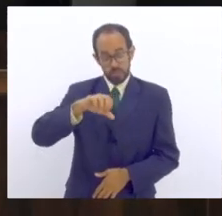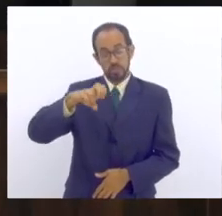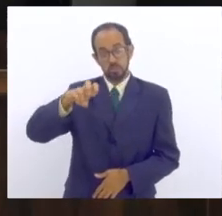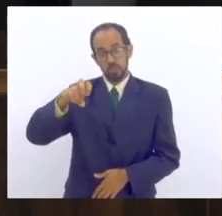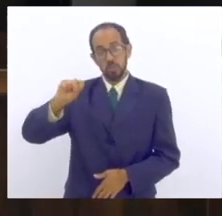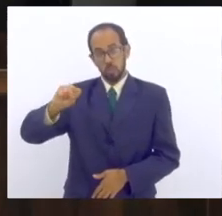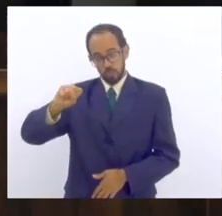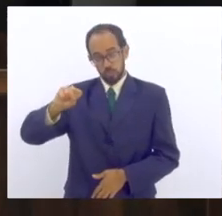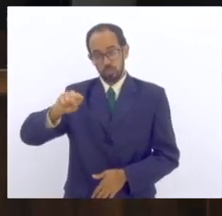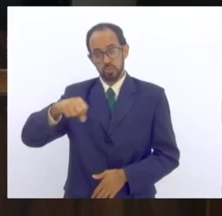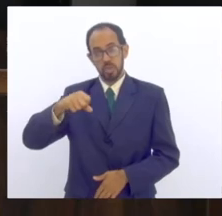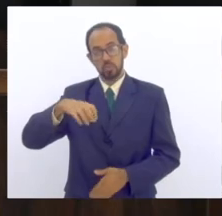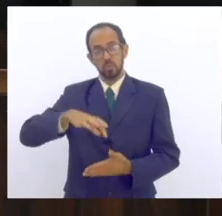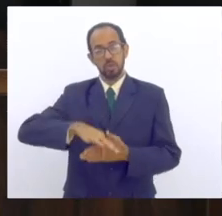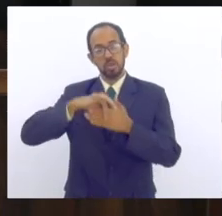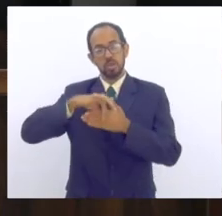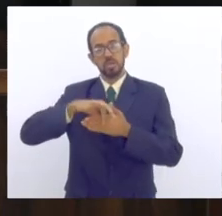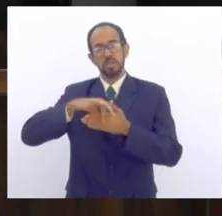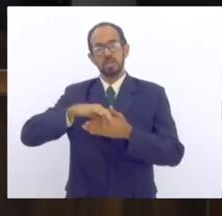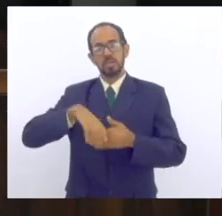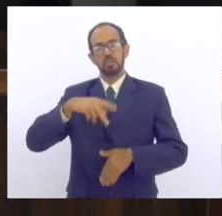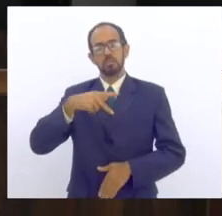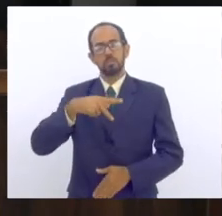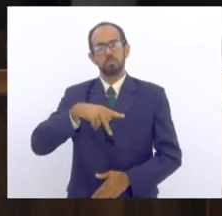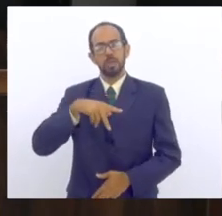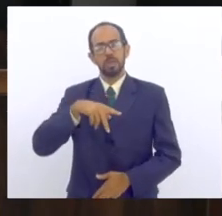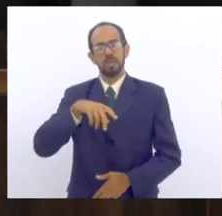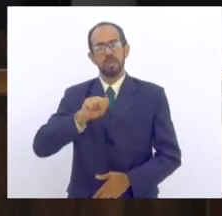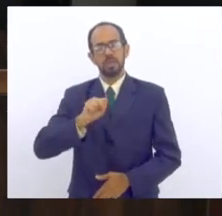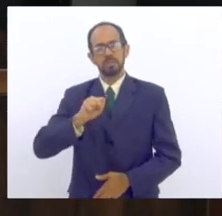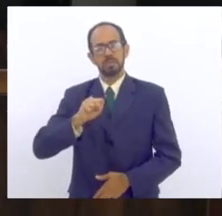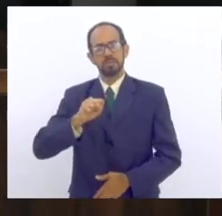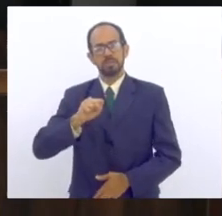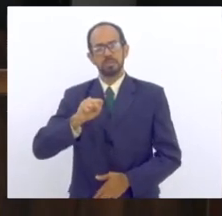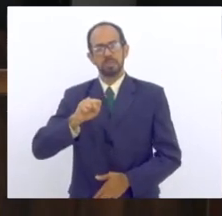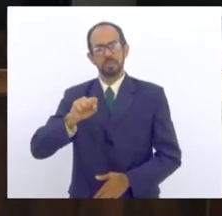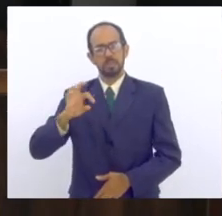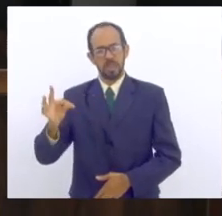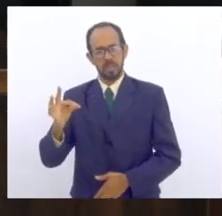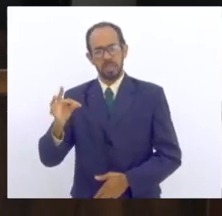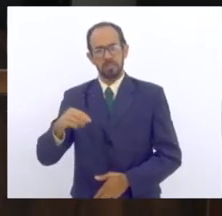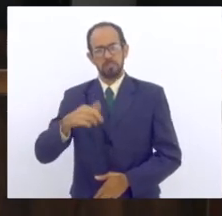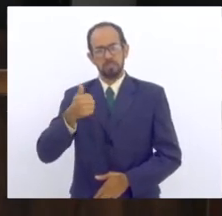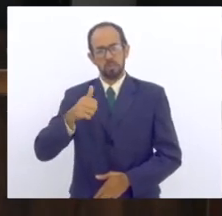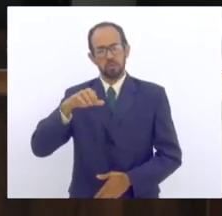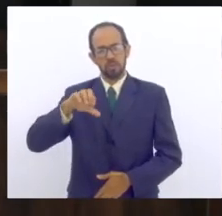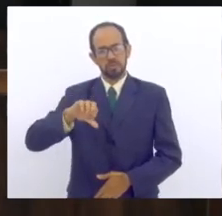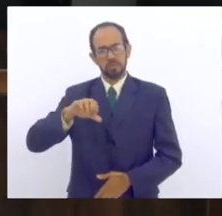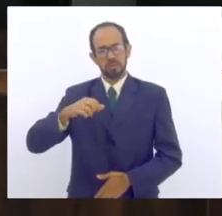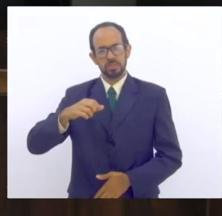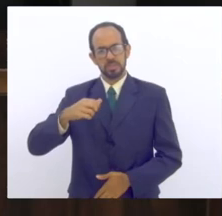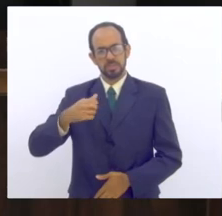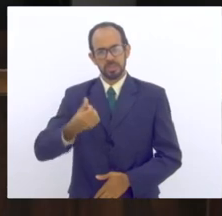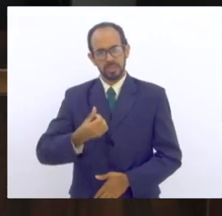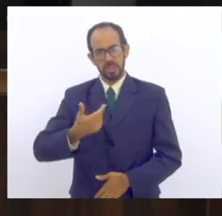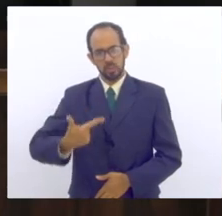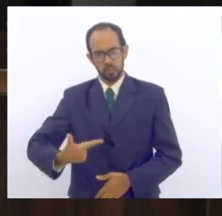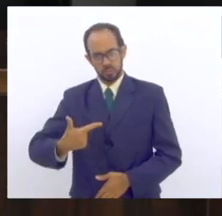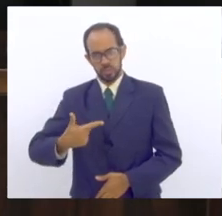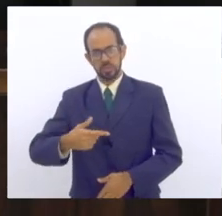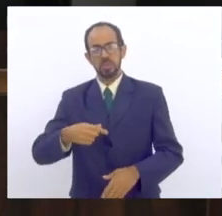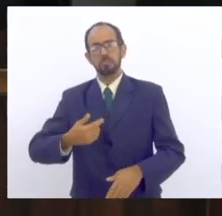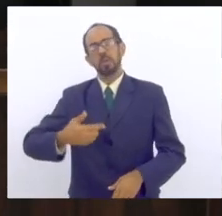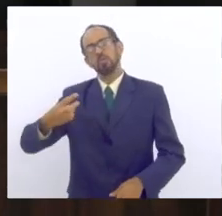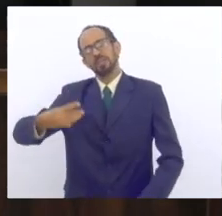líder do partido social trabalhista em 1962 ano em que foi reeleito para o terceiro mandato